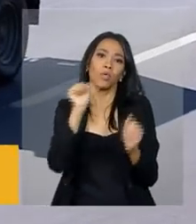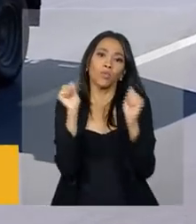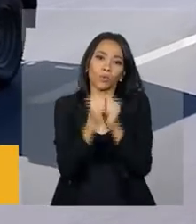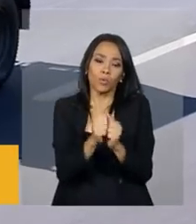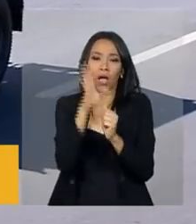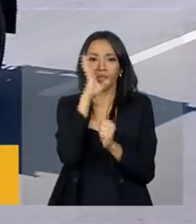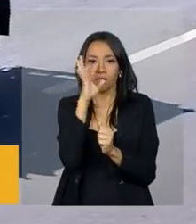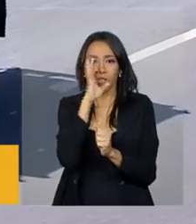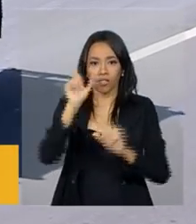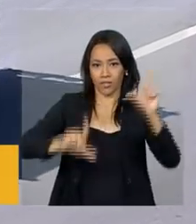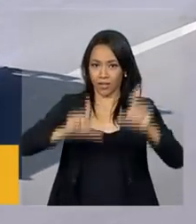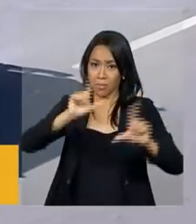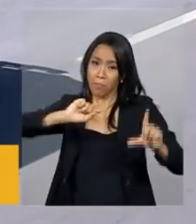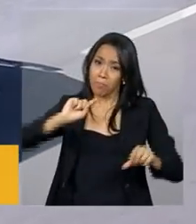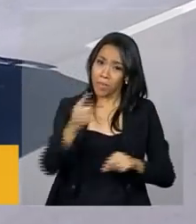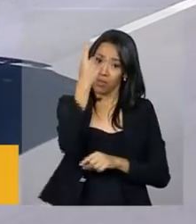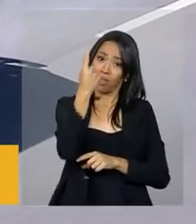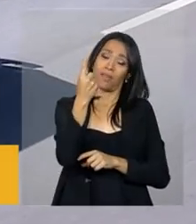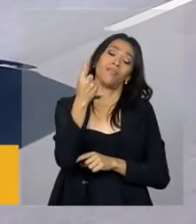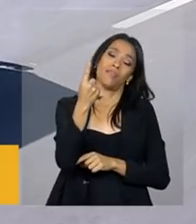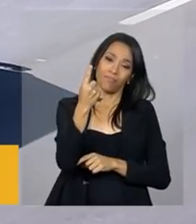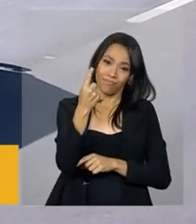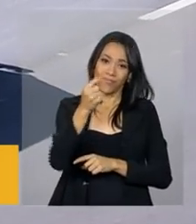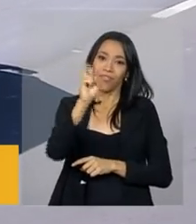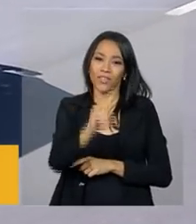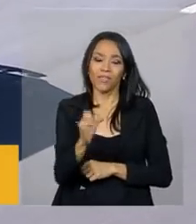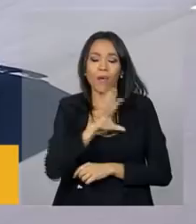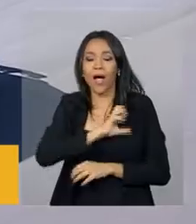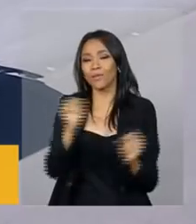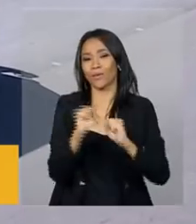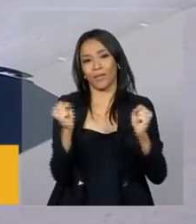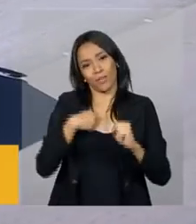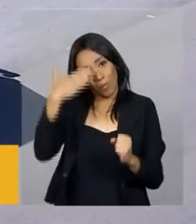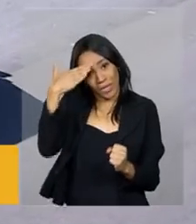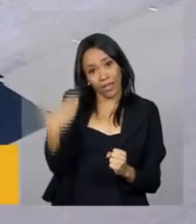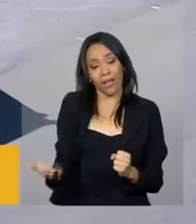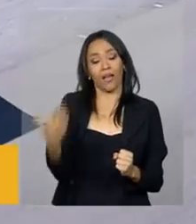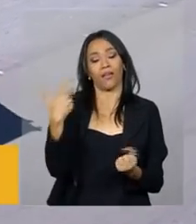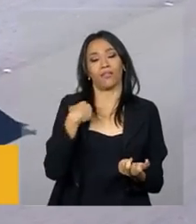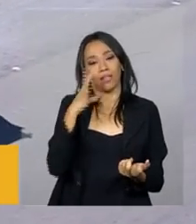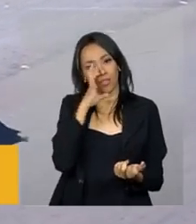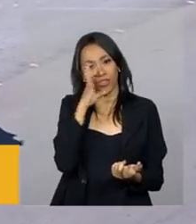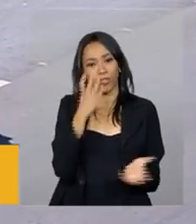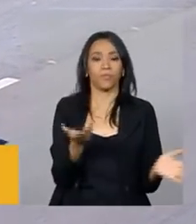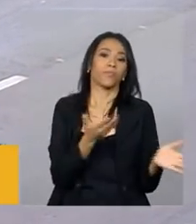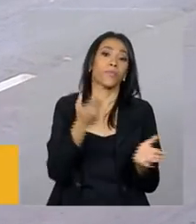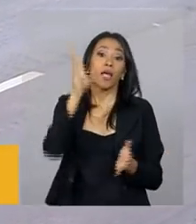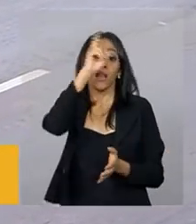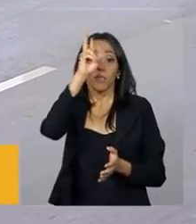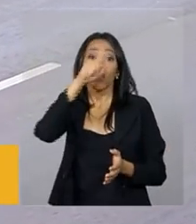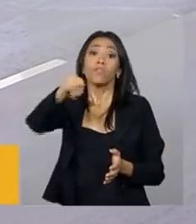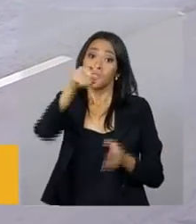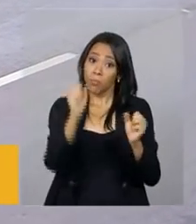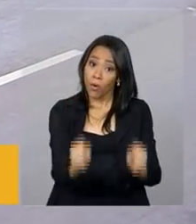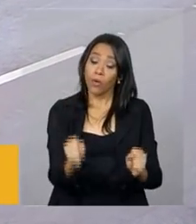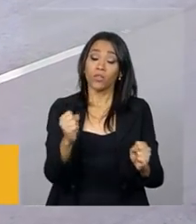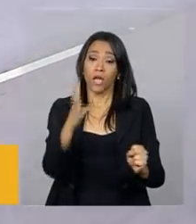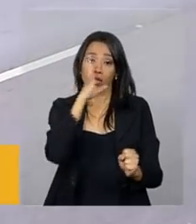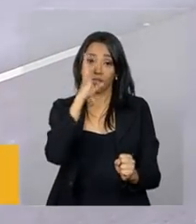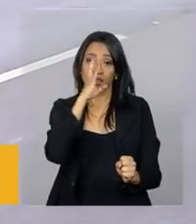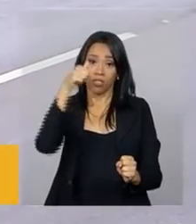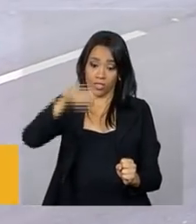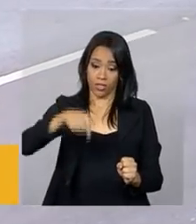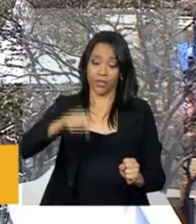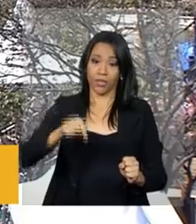desfile pela primeira vez. Estão adorando. Muito obrigada pela sua participação. Lembrando que você pode acompanhar a nossa cobertura